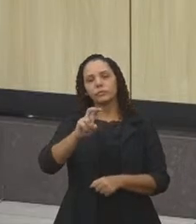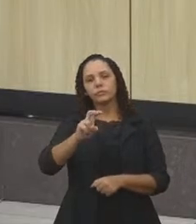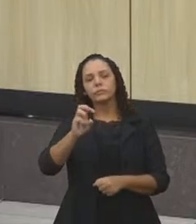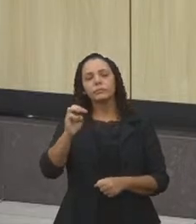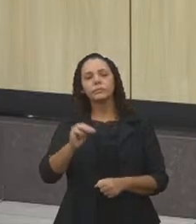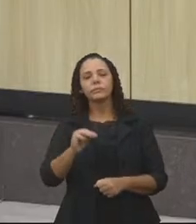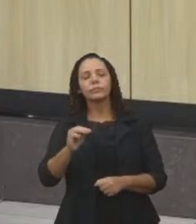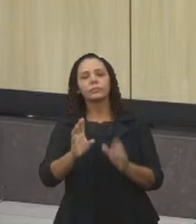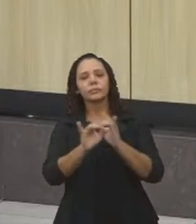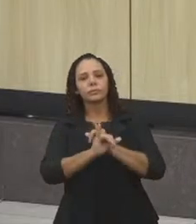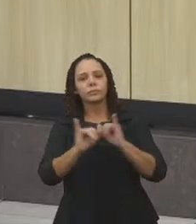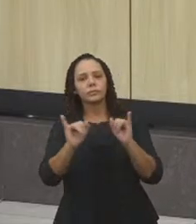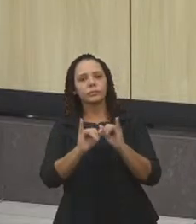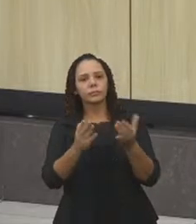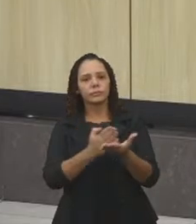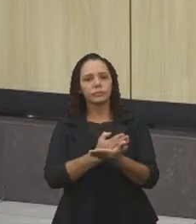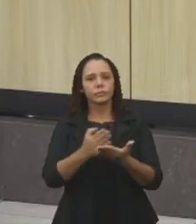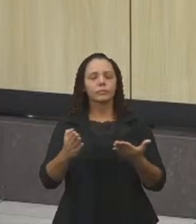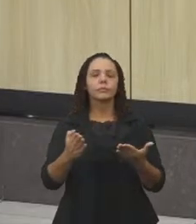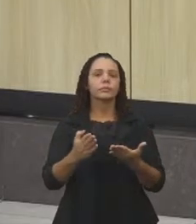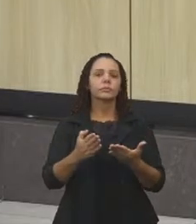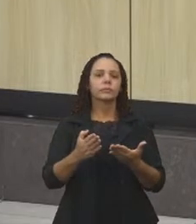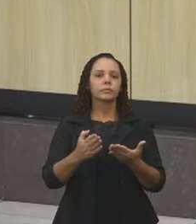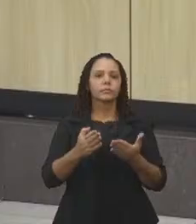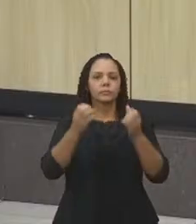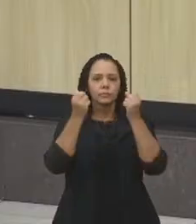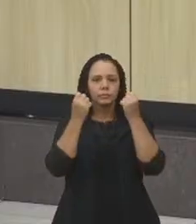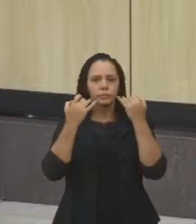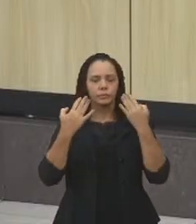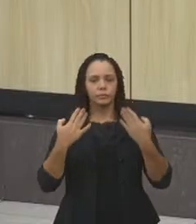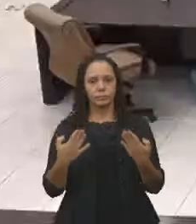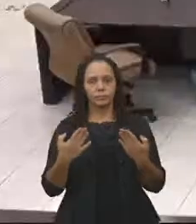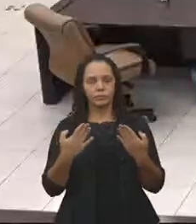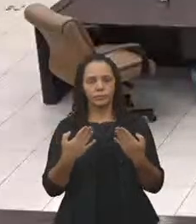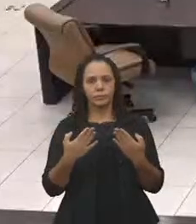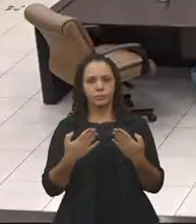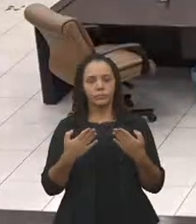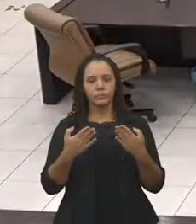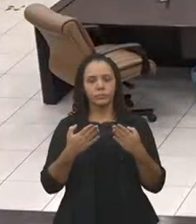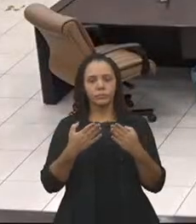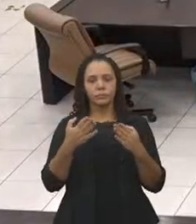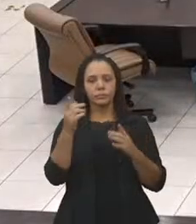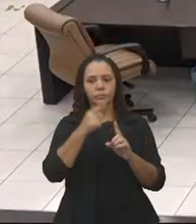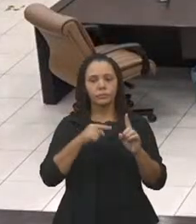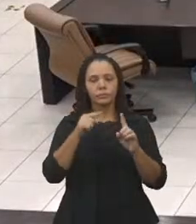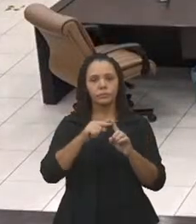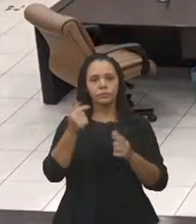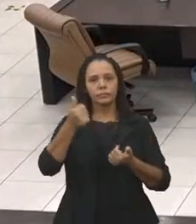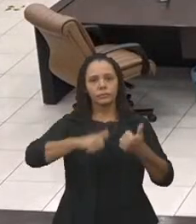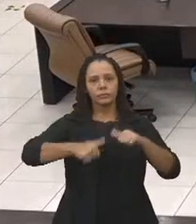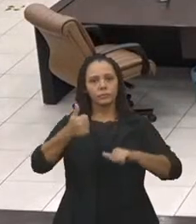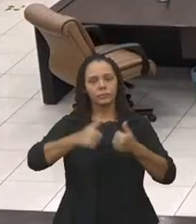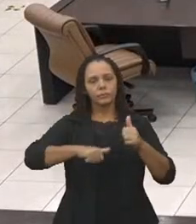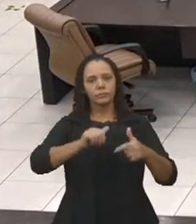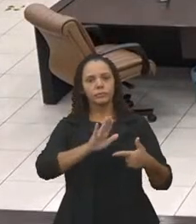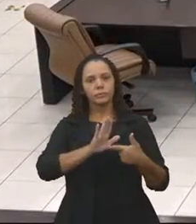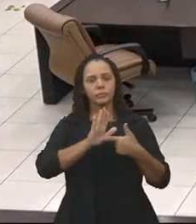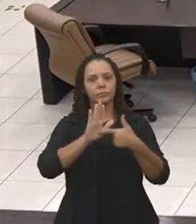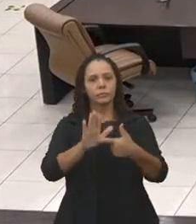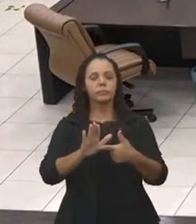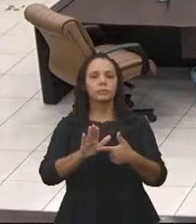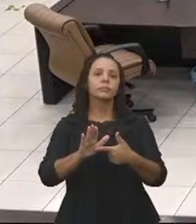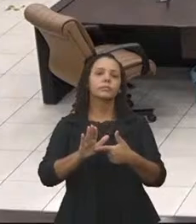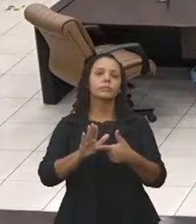19h05, declaro aberta a presente audiência pública destinada à avaliação e demonstração